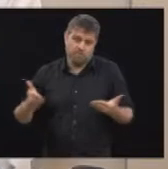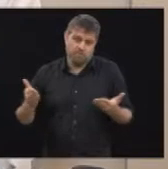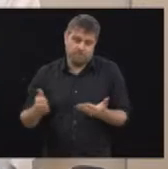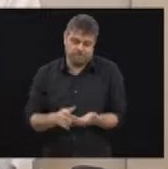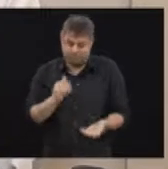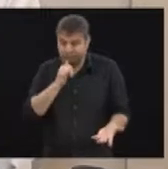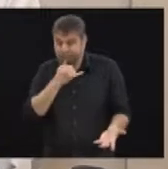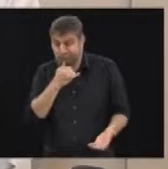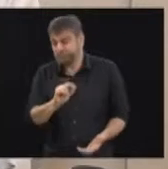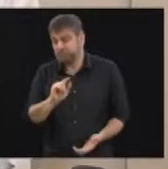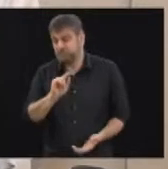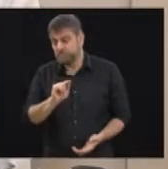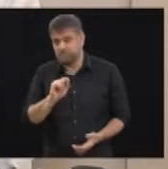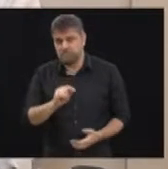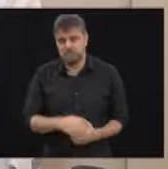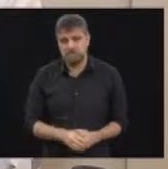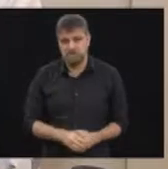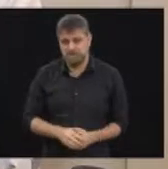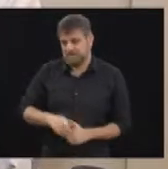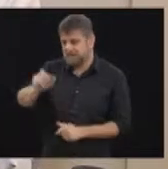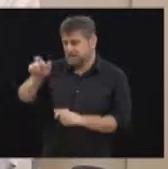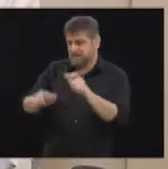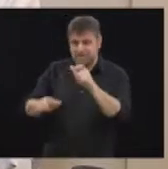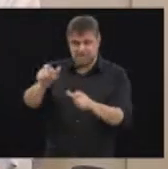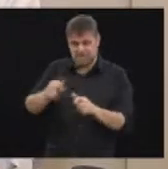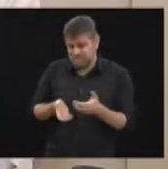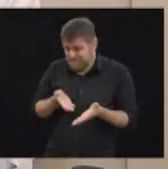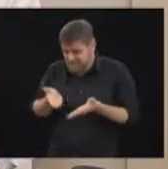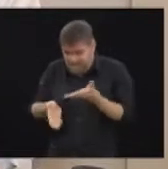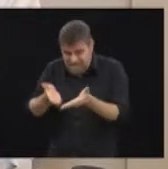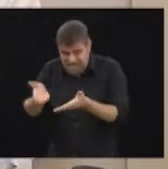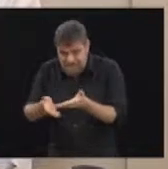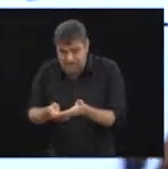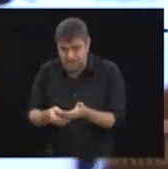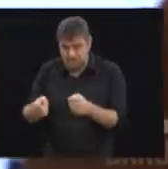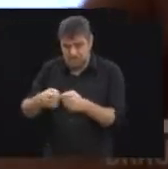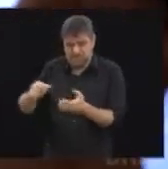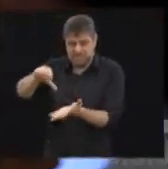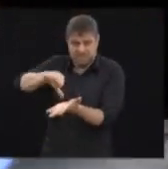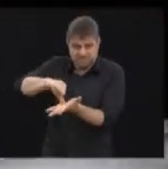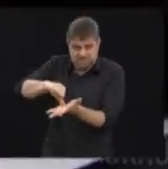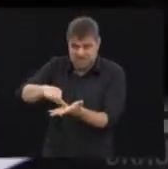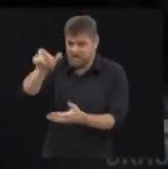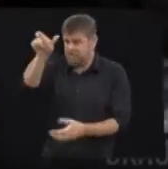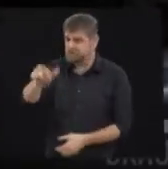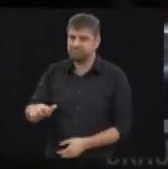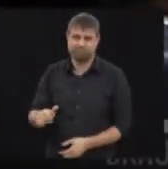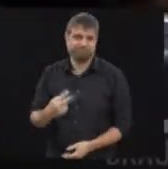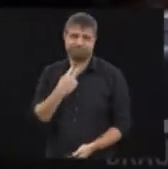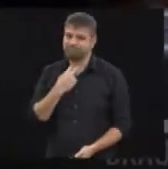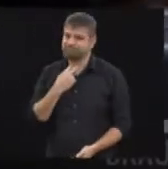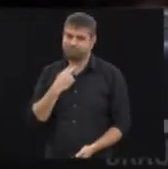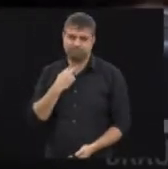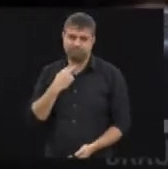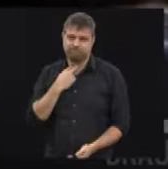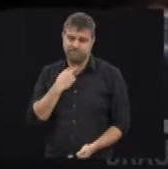Hoje, infelizmente, muitos desses tratamentos o paciente não tem acesso, não